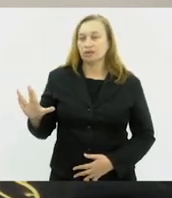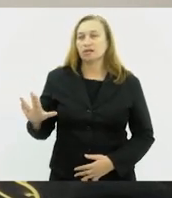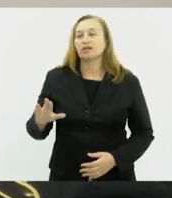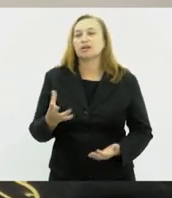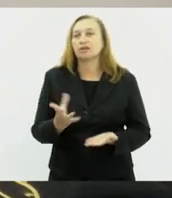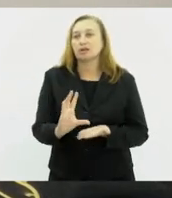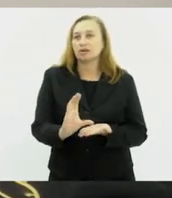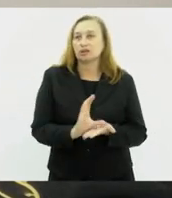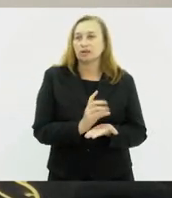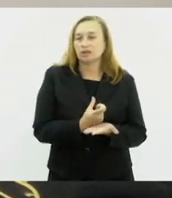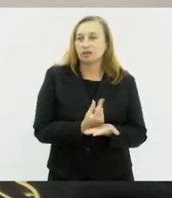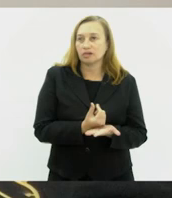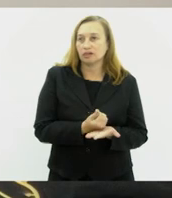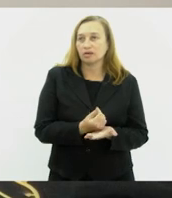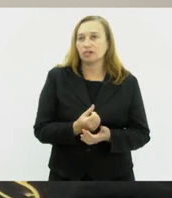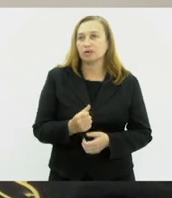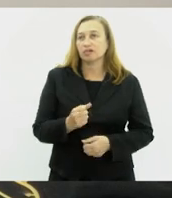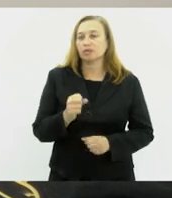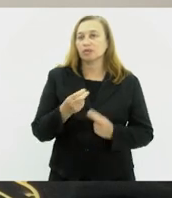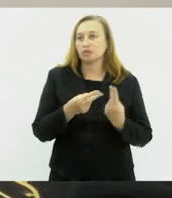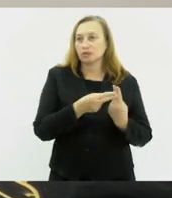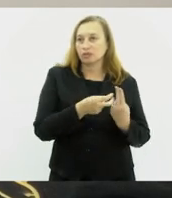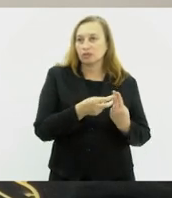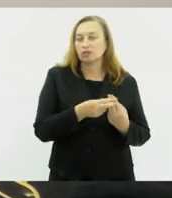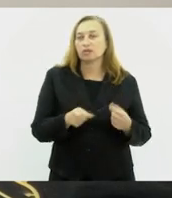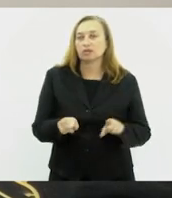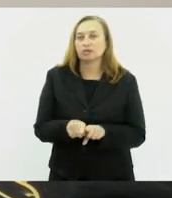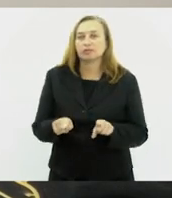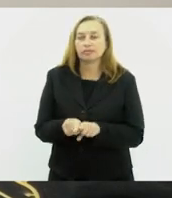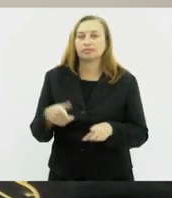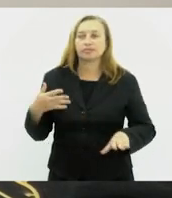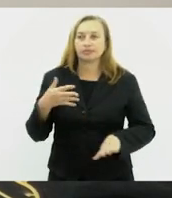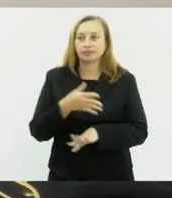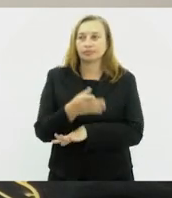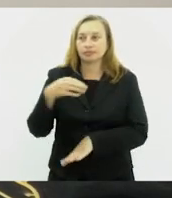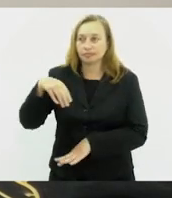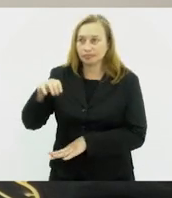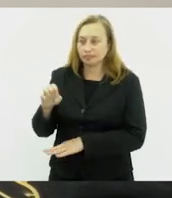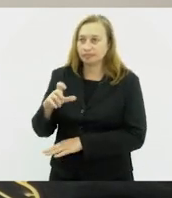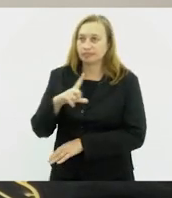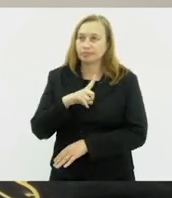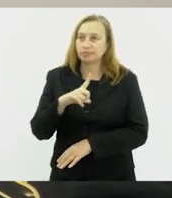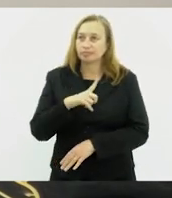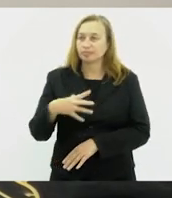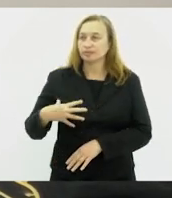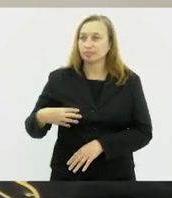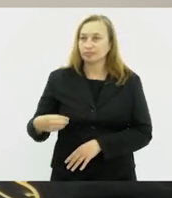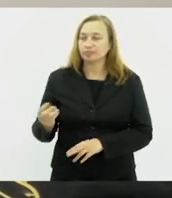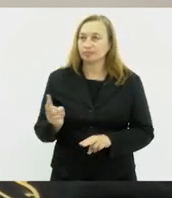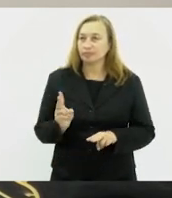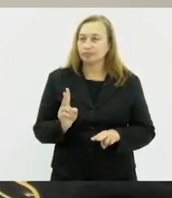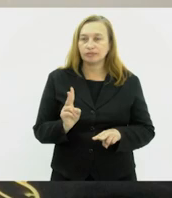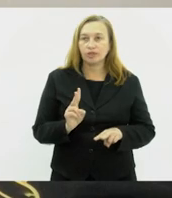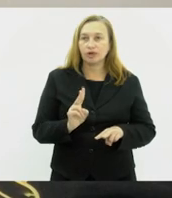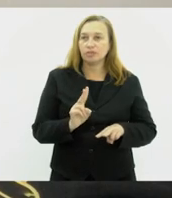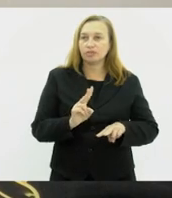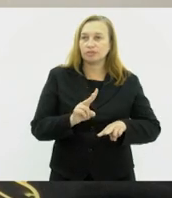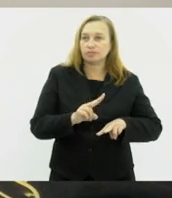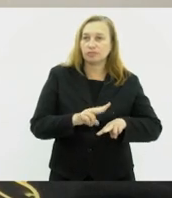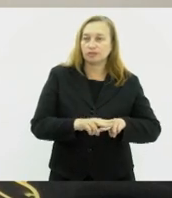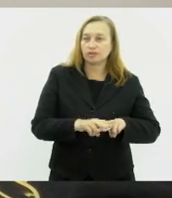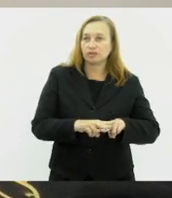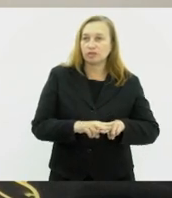fornecer e também um um um caso que nos chegou para uma mãe que teve o seu filho internado que foi proibida de usar